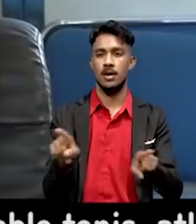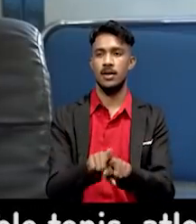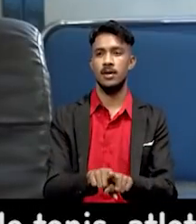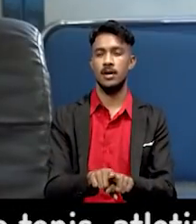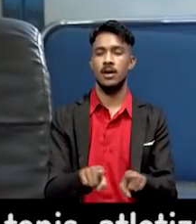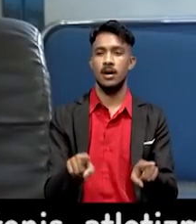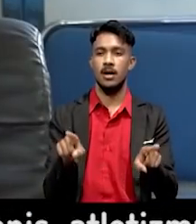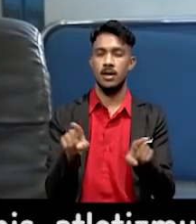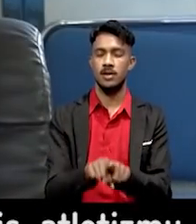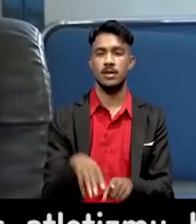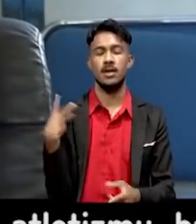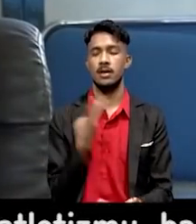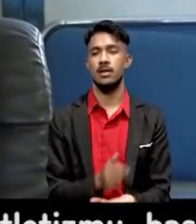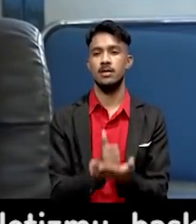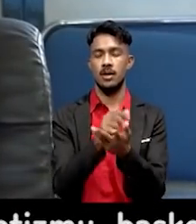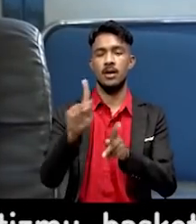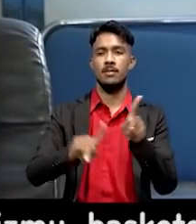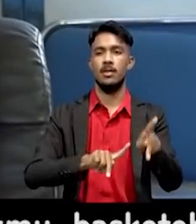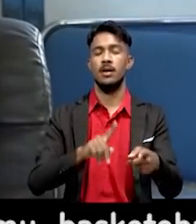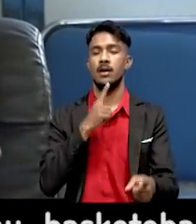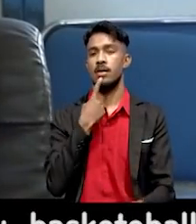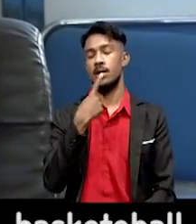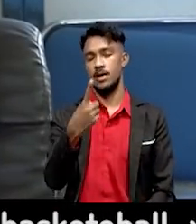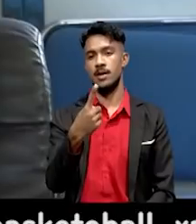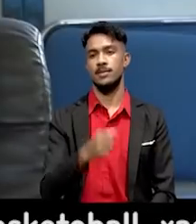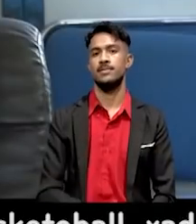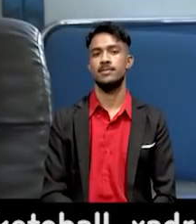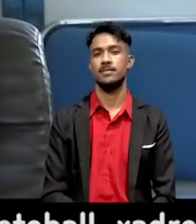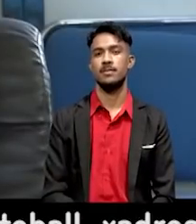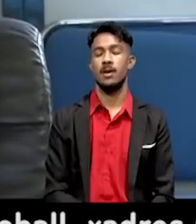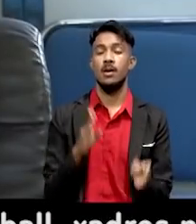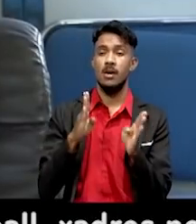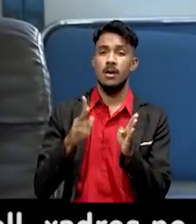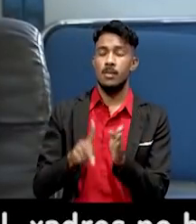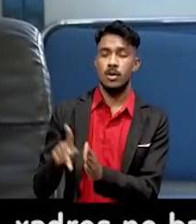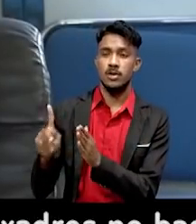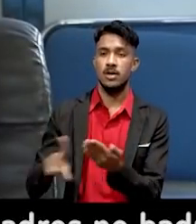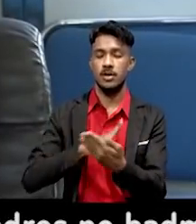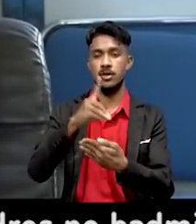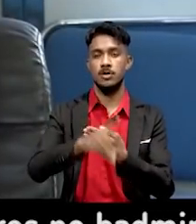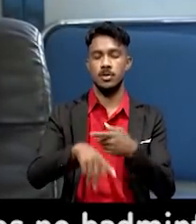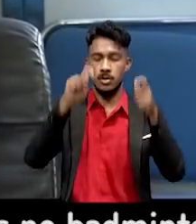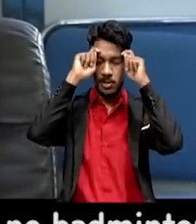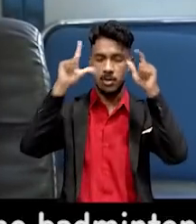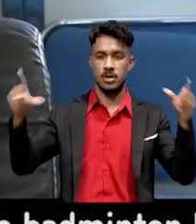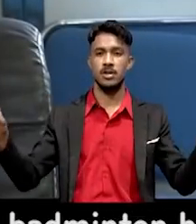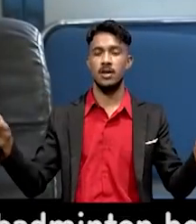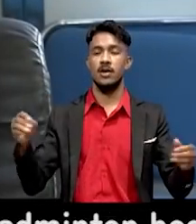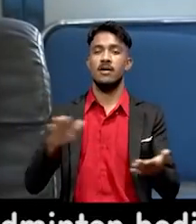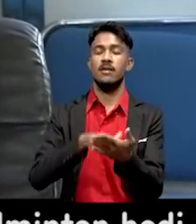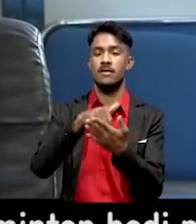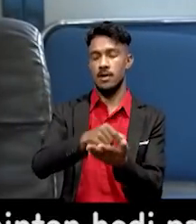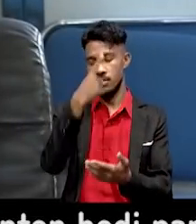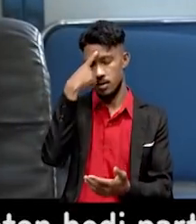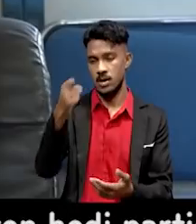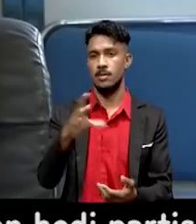E tambai ma hate te dihan processo de desenvolvimento Timor Leste la lao. Índice